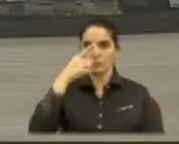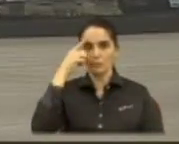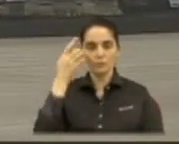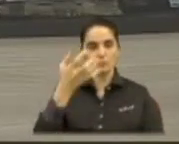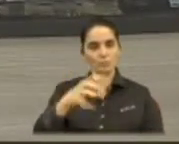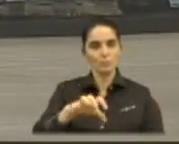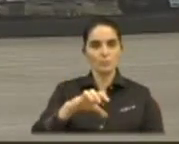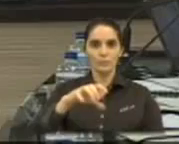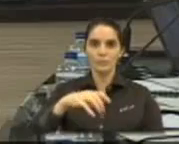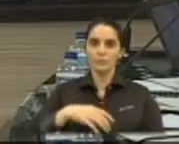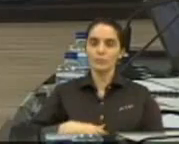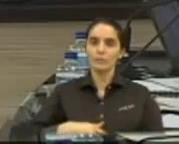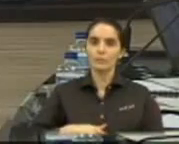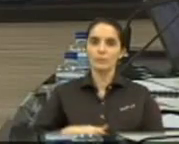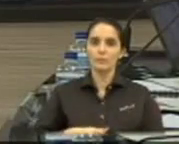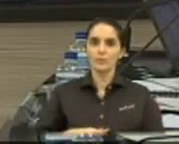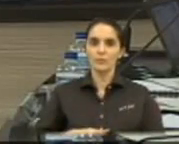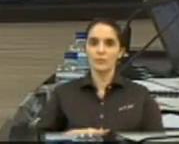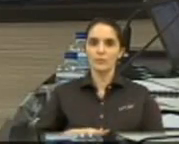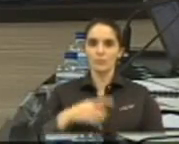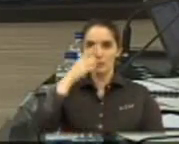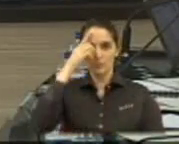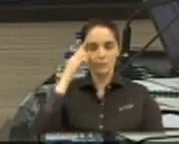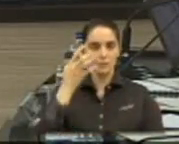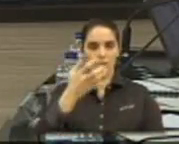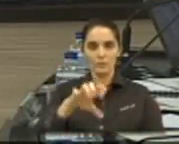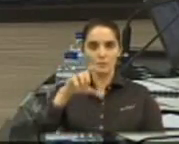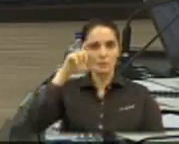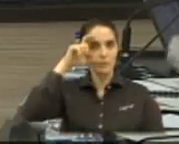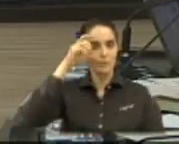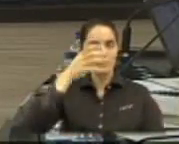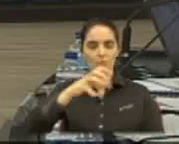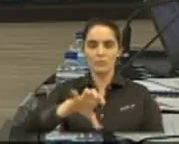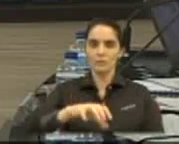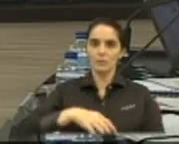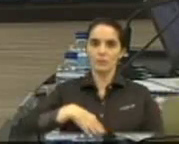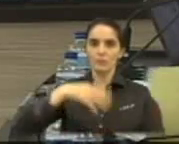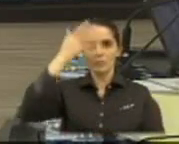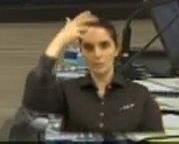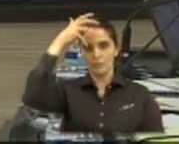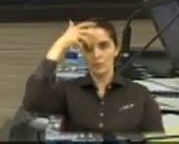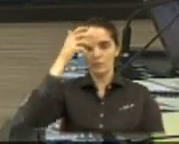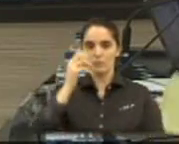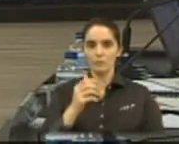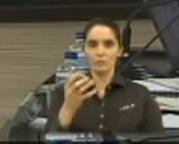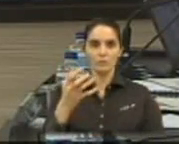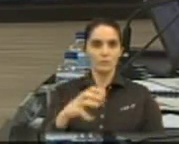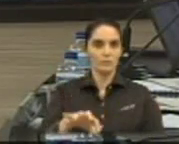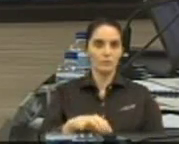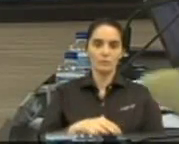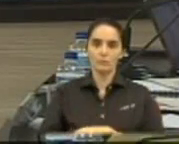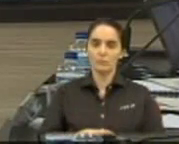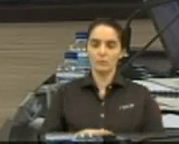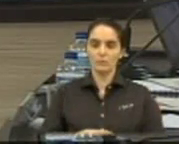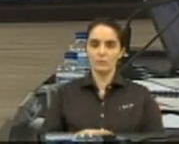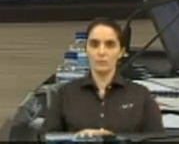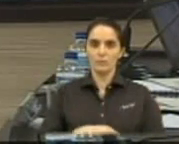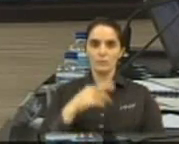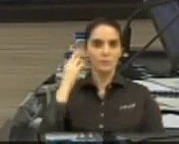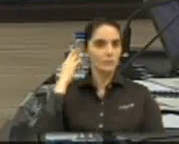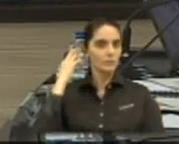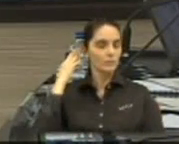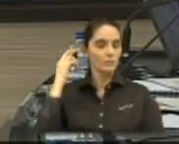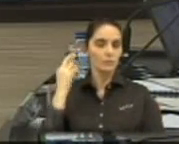Dispenso. Wilson Cerqueira. Dispenso. Farid. Dispenso. Érica Tanque. Dispenso, Excelência.